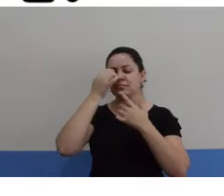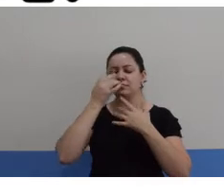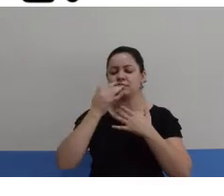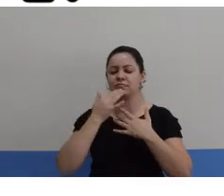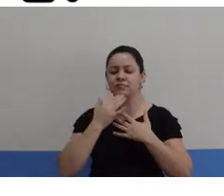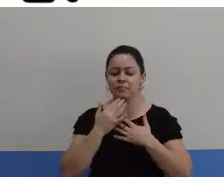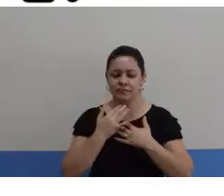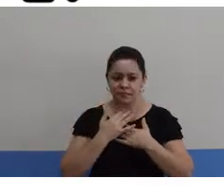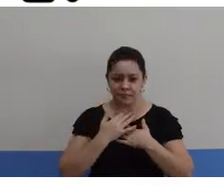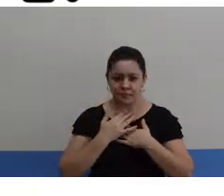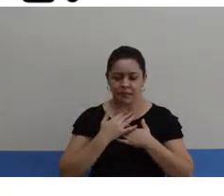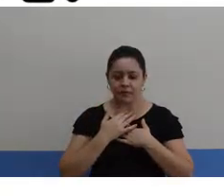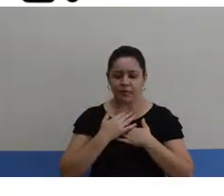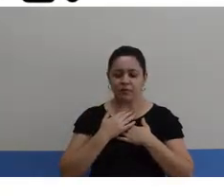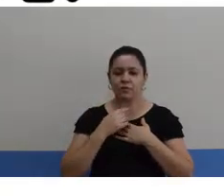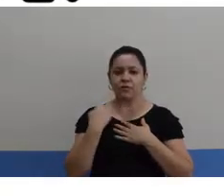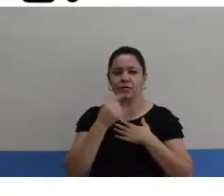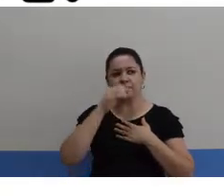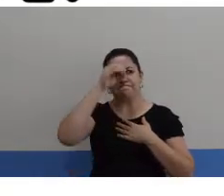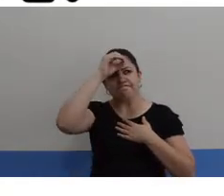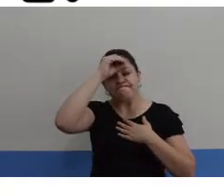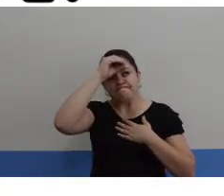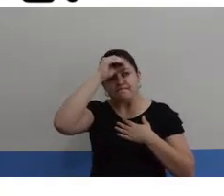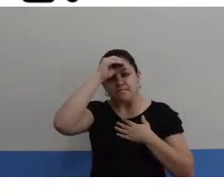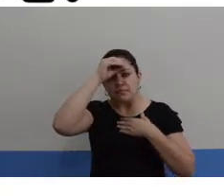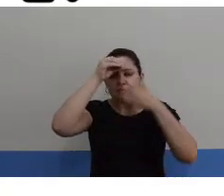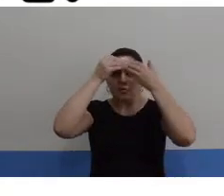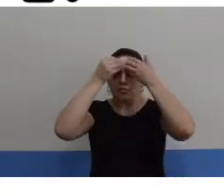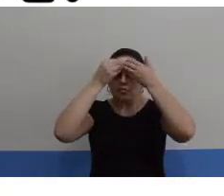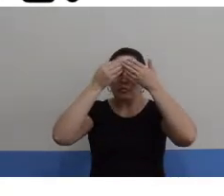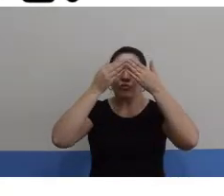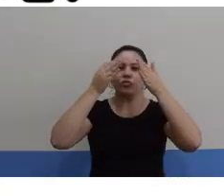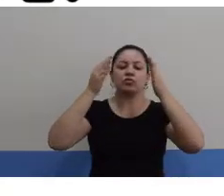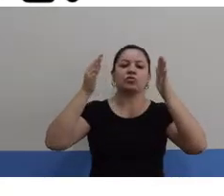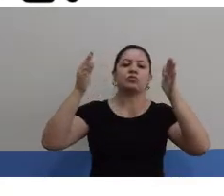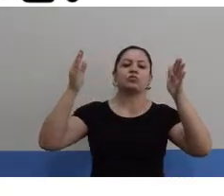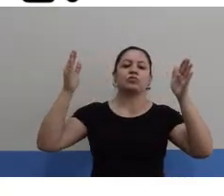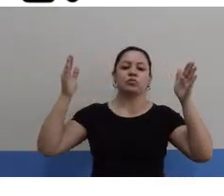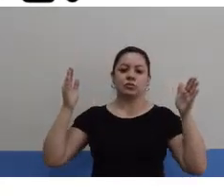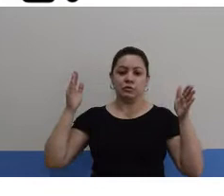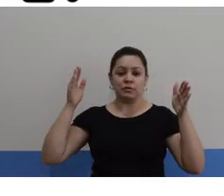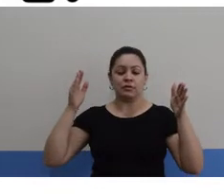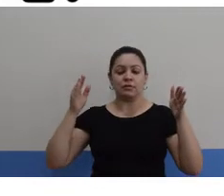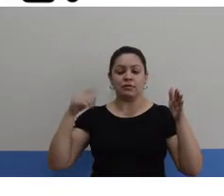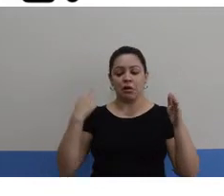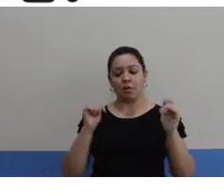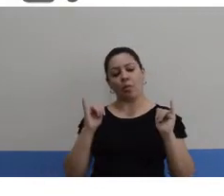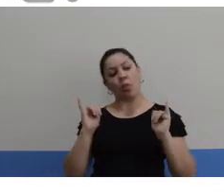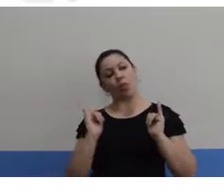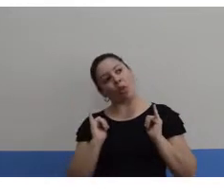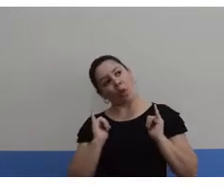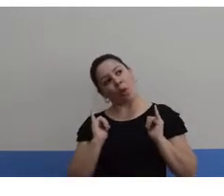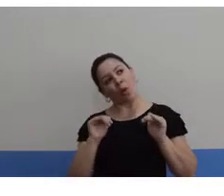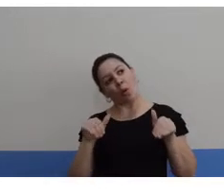Iluminai a nossa ignorância, libertai-nos da